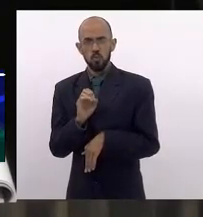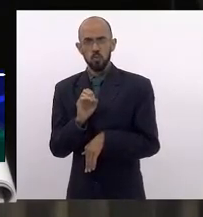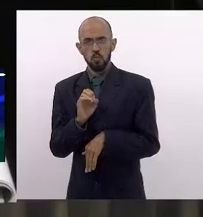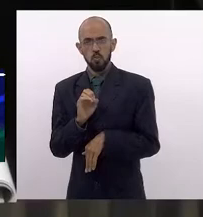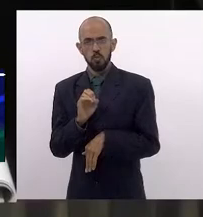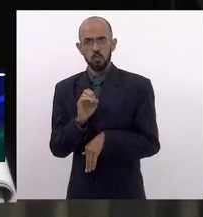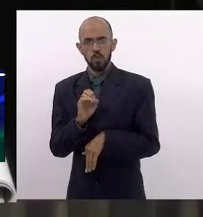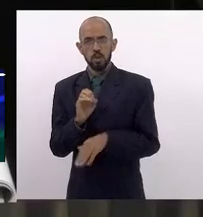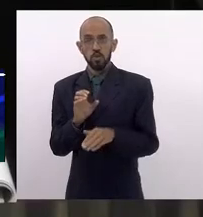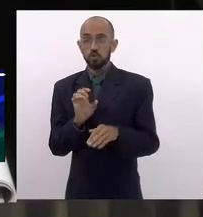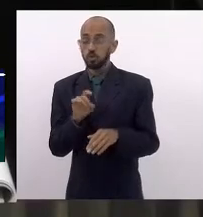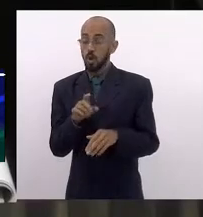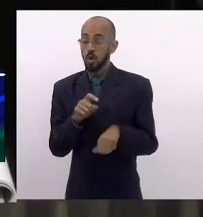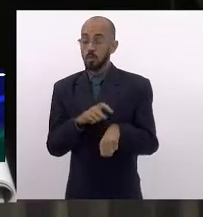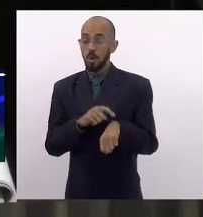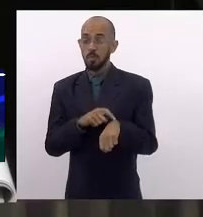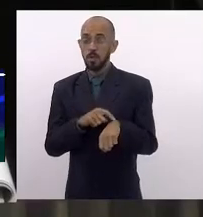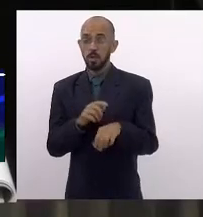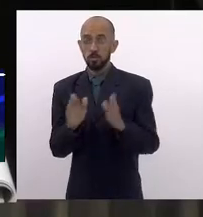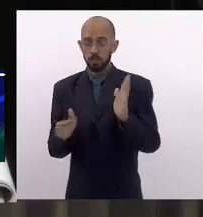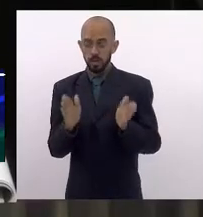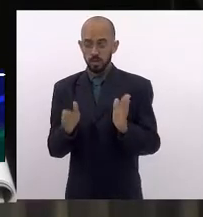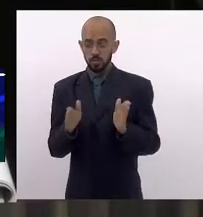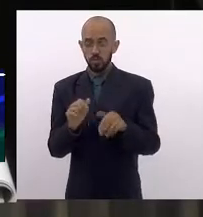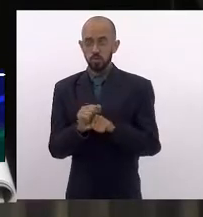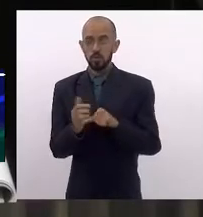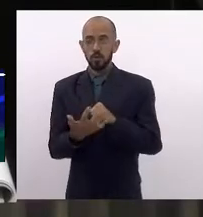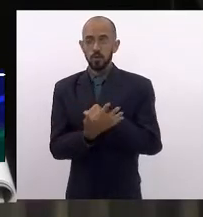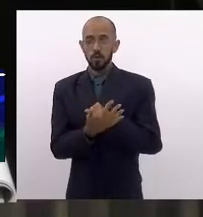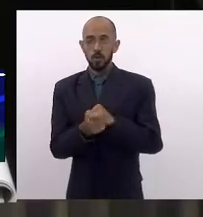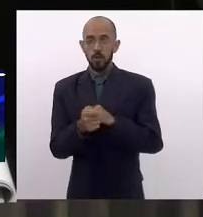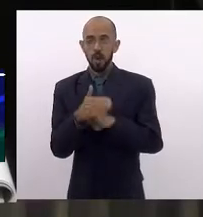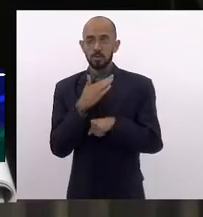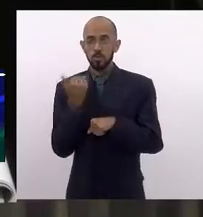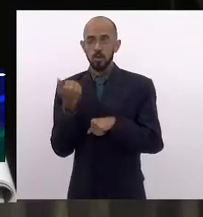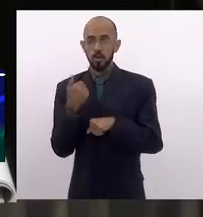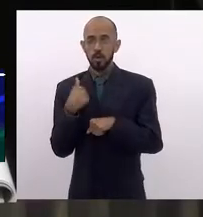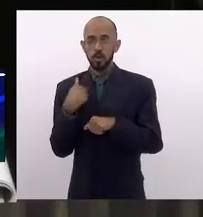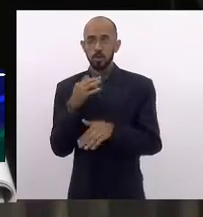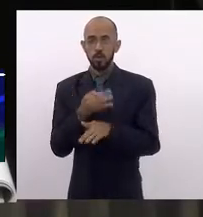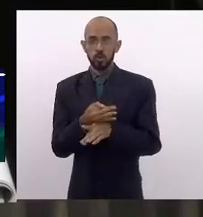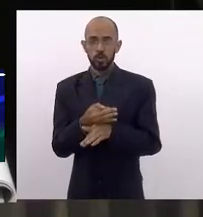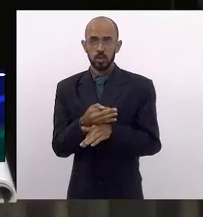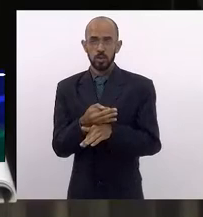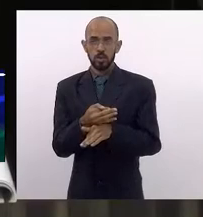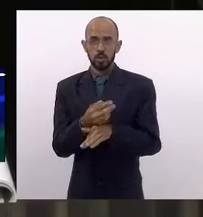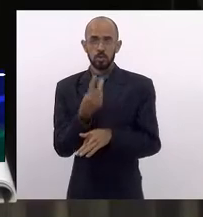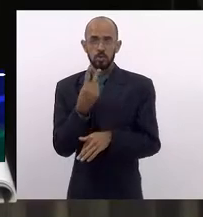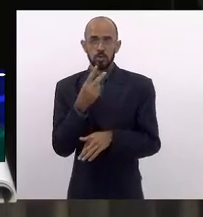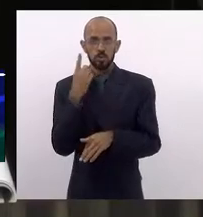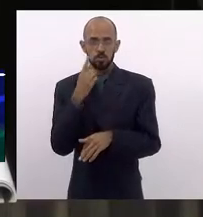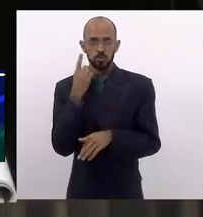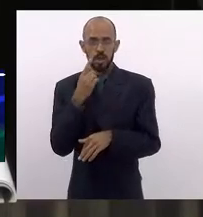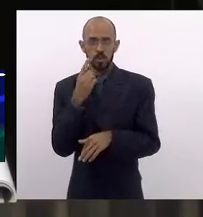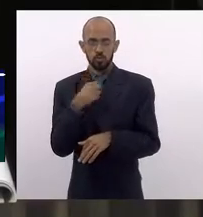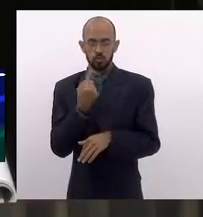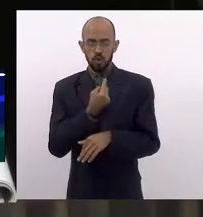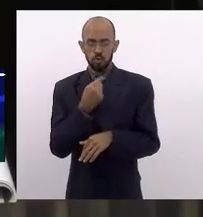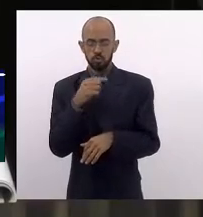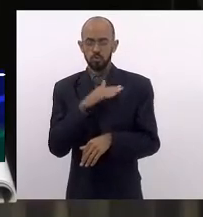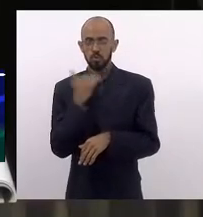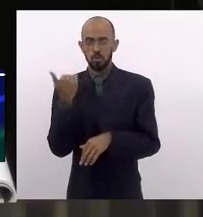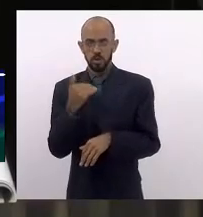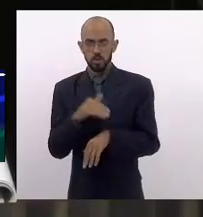período que eu faltei foi quando eu tive corrigir e eu quase morri como vários companheiros e tivemos dois deputados que morreram não